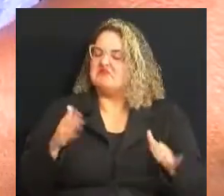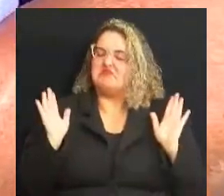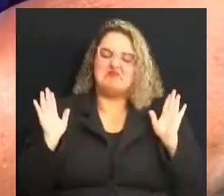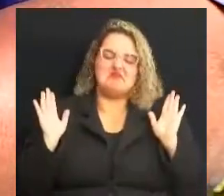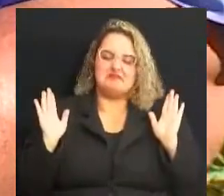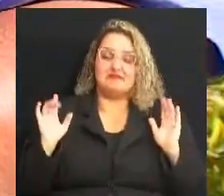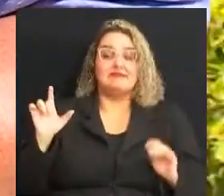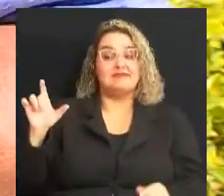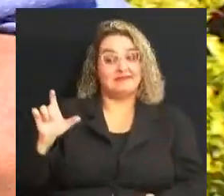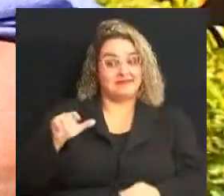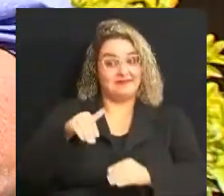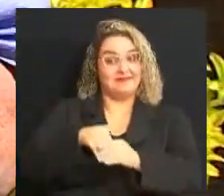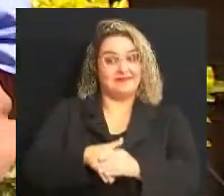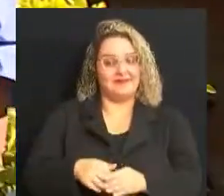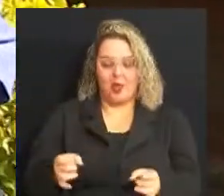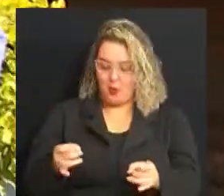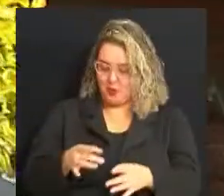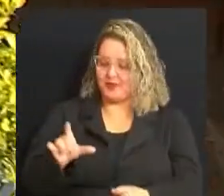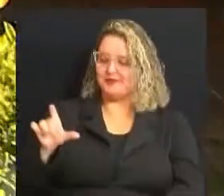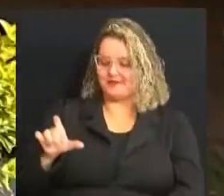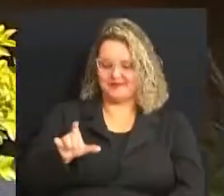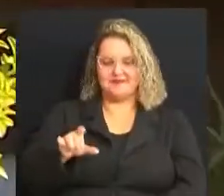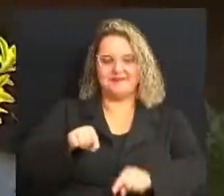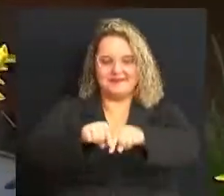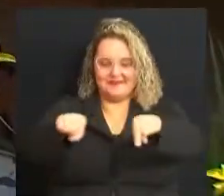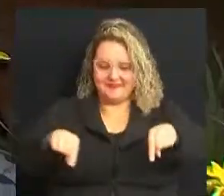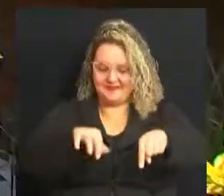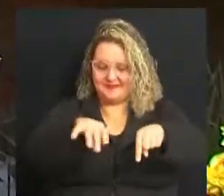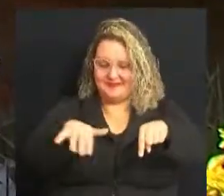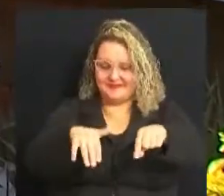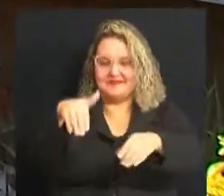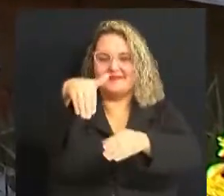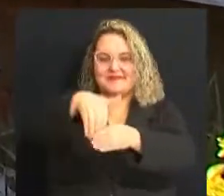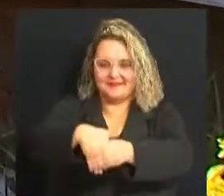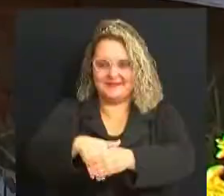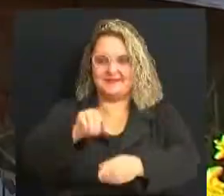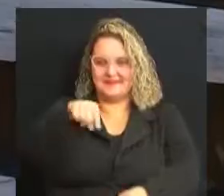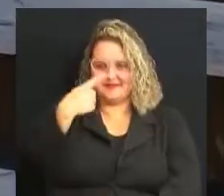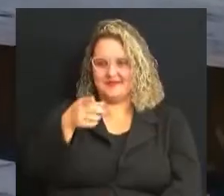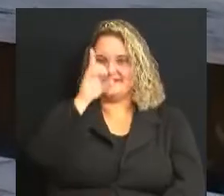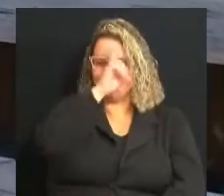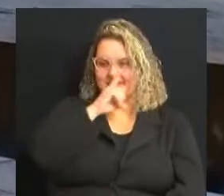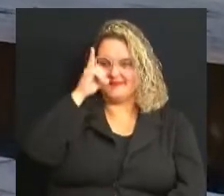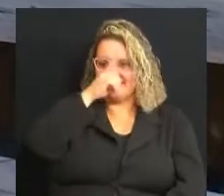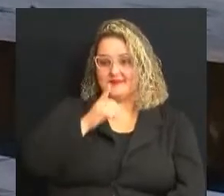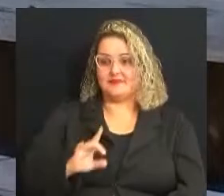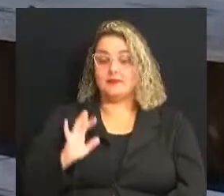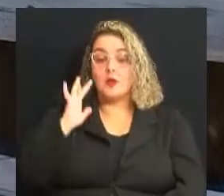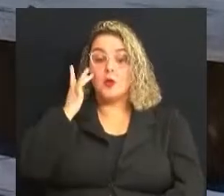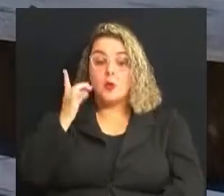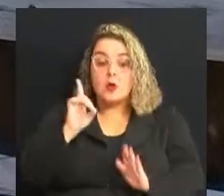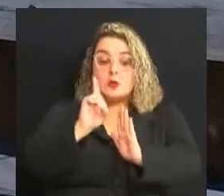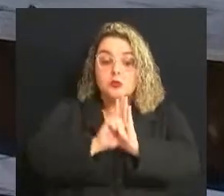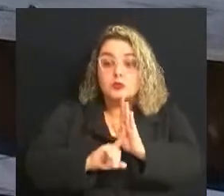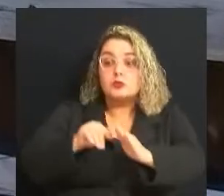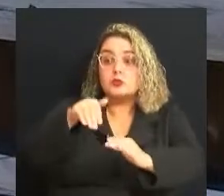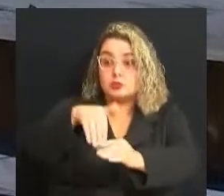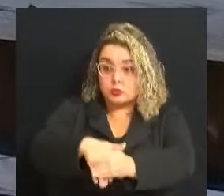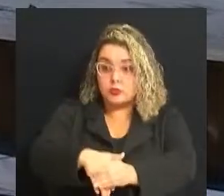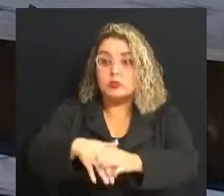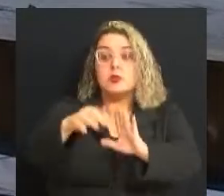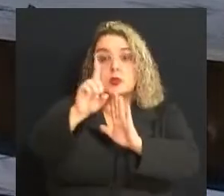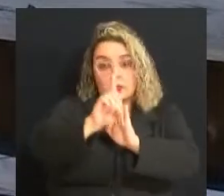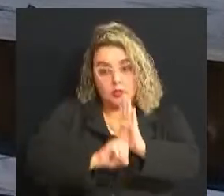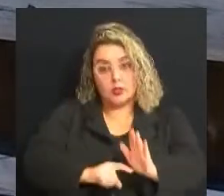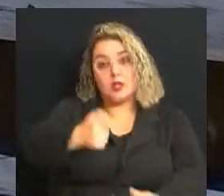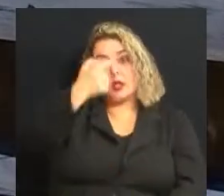importa o título de eleitor já tá na mão para ir as urnas no próximo domingo eu acho que o direito do voto é